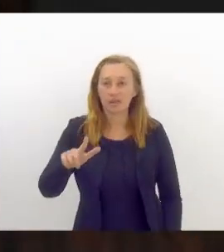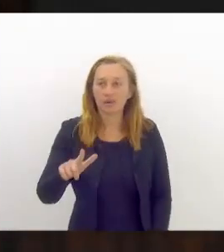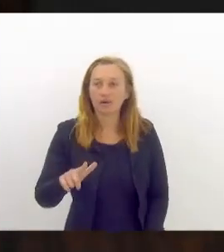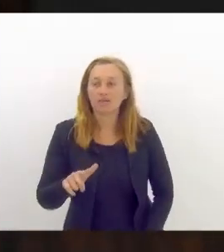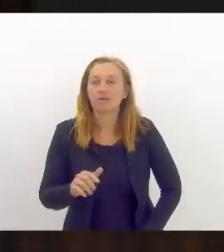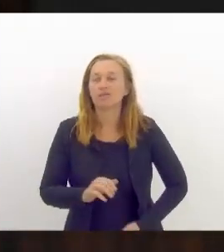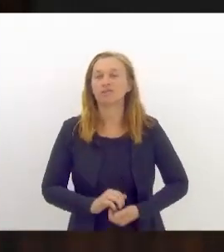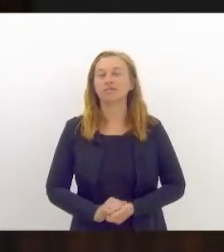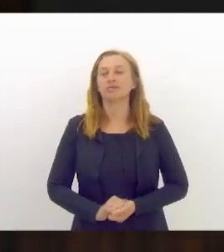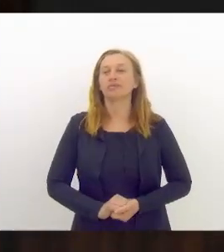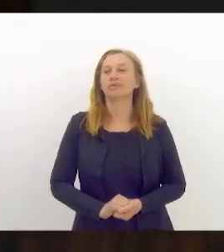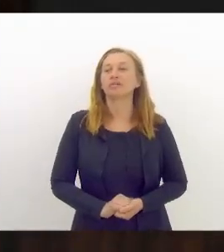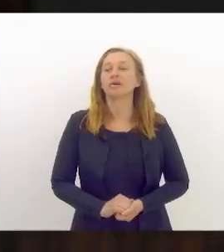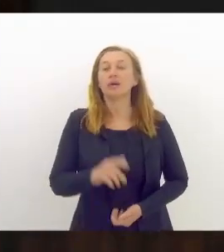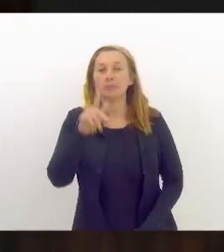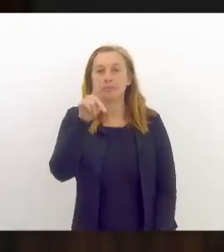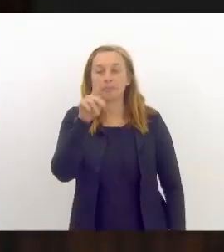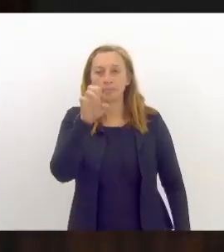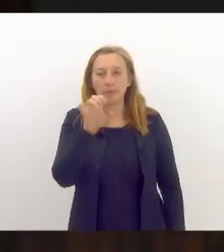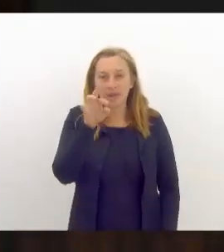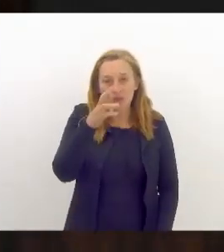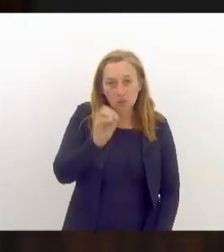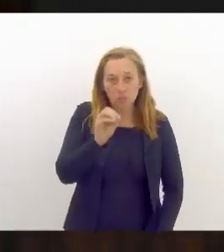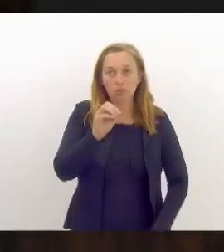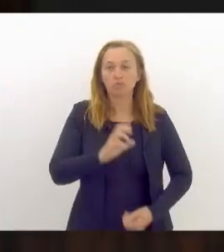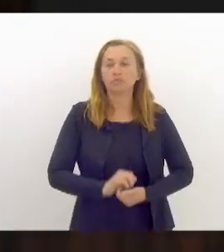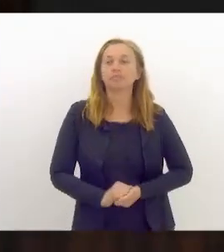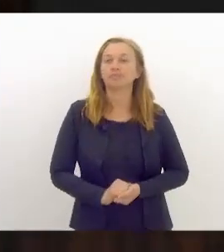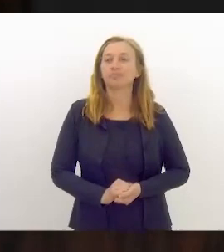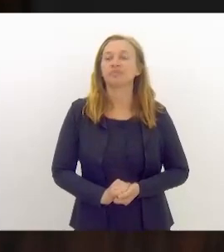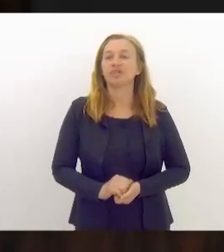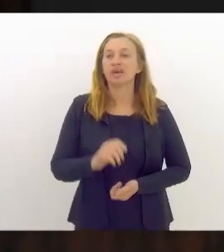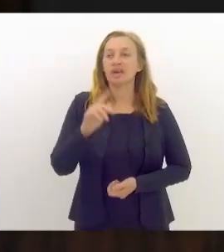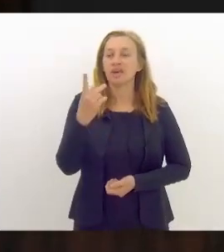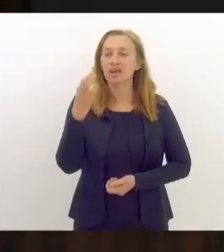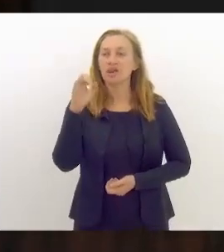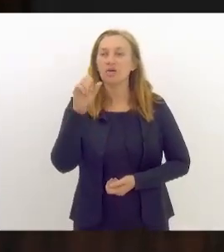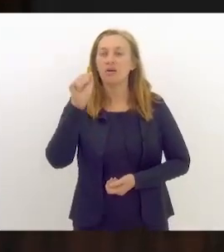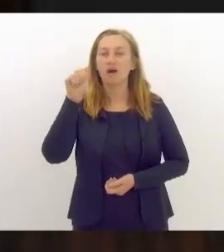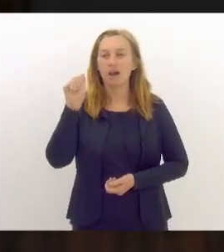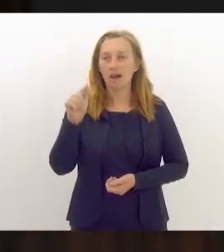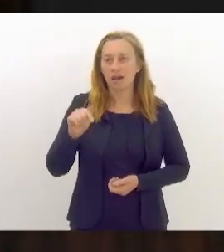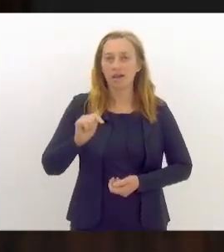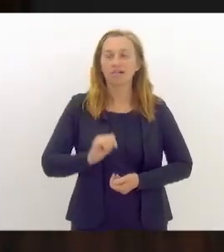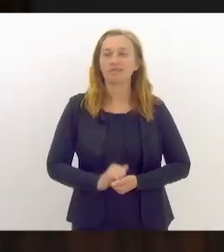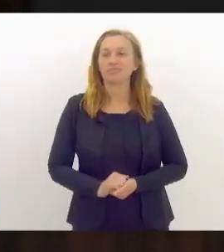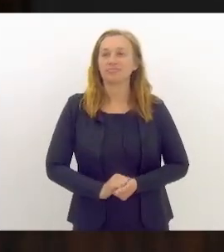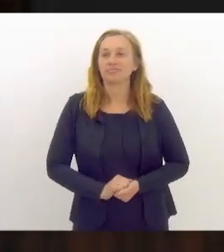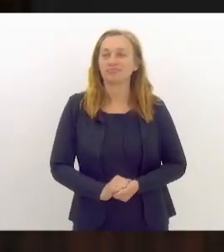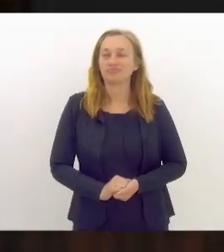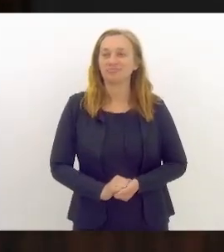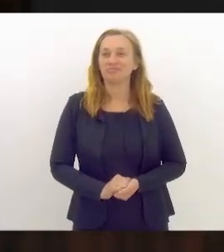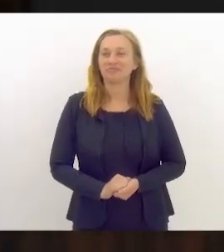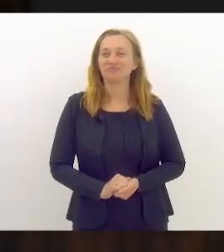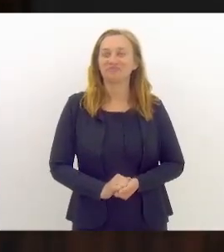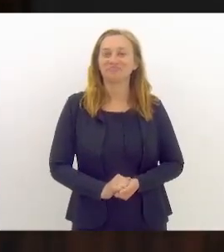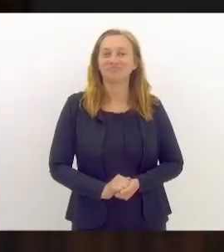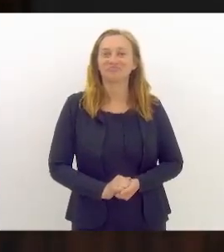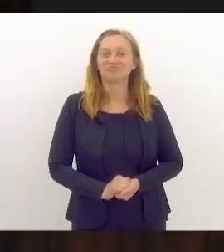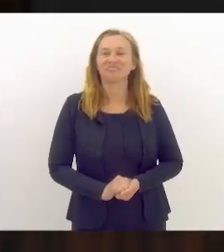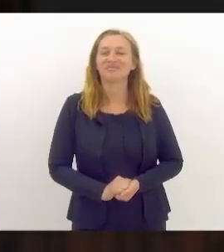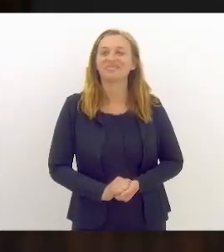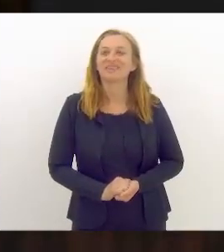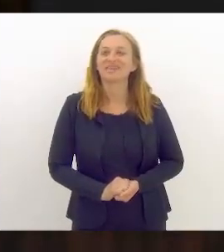adérgio jovem Pedro Paulo Azevedo Eloá Arruda coordenadora de eventos da